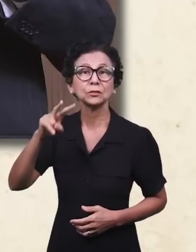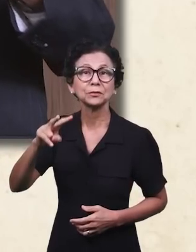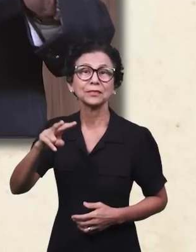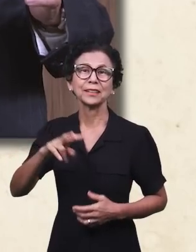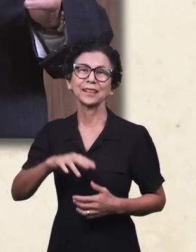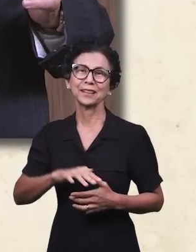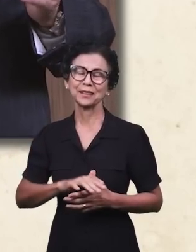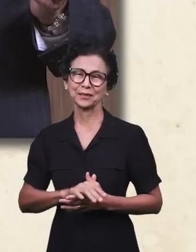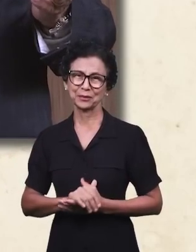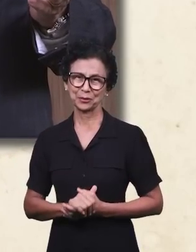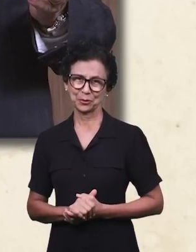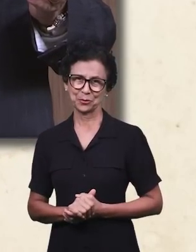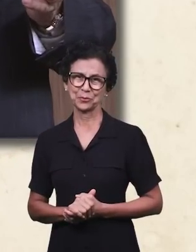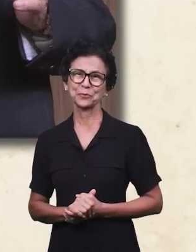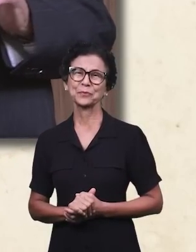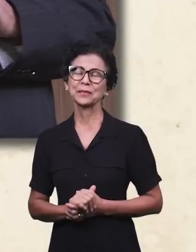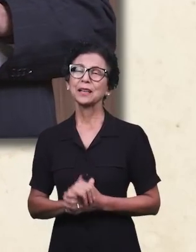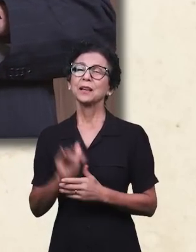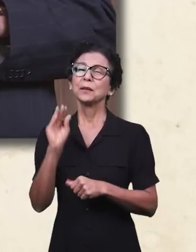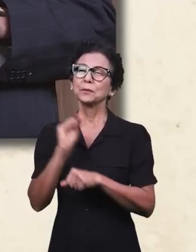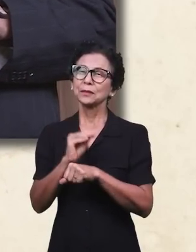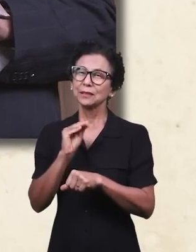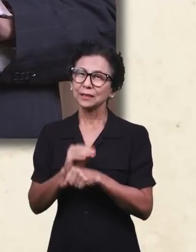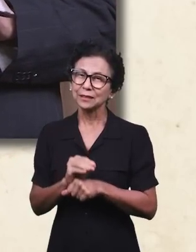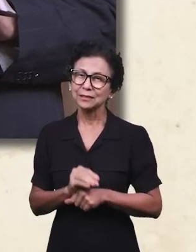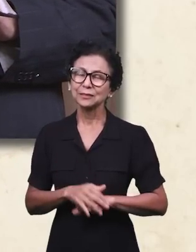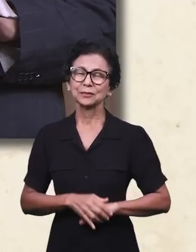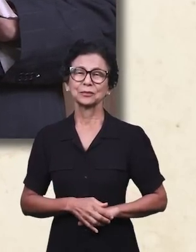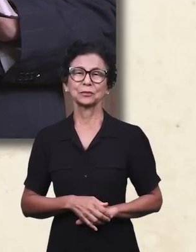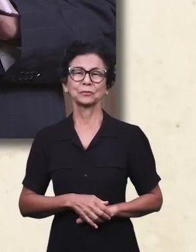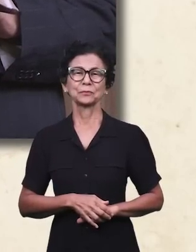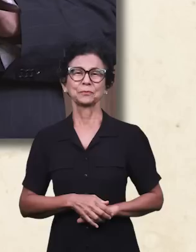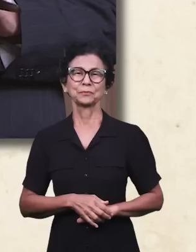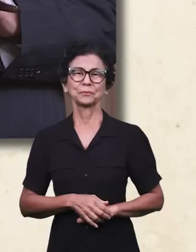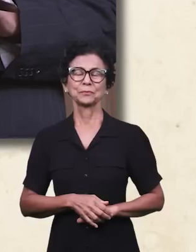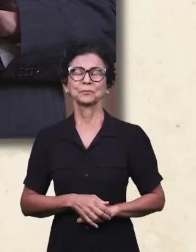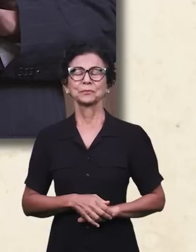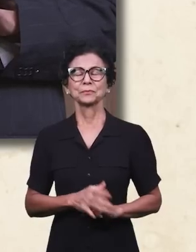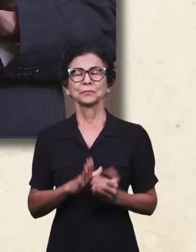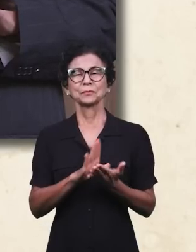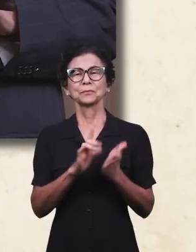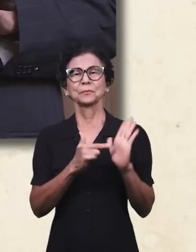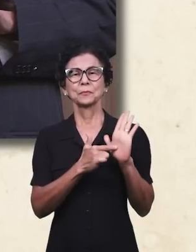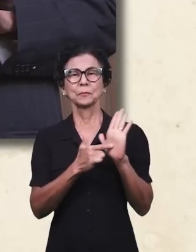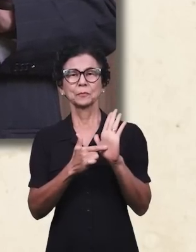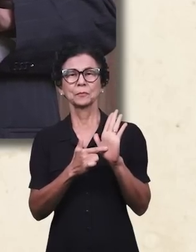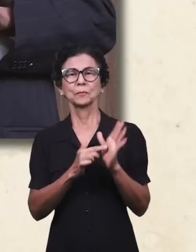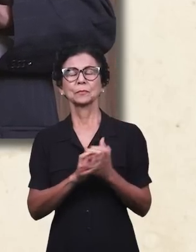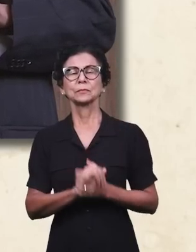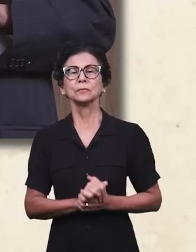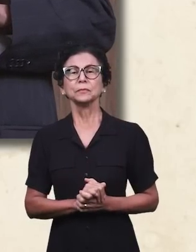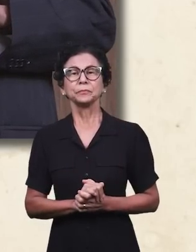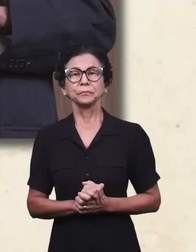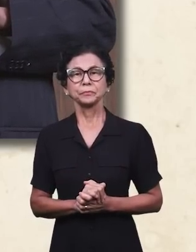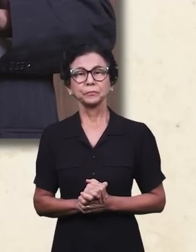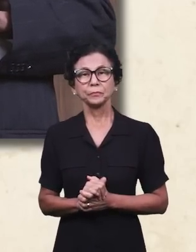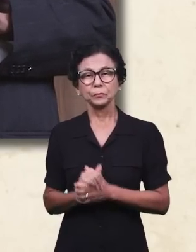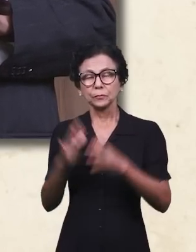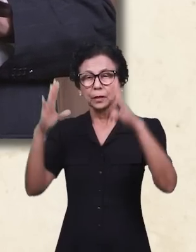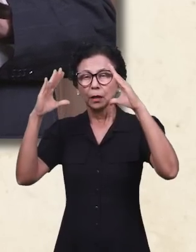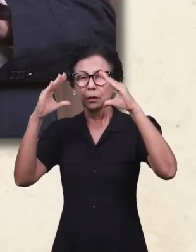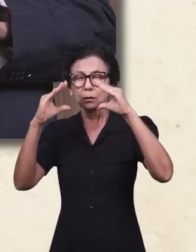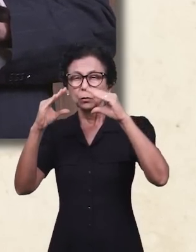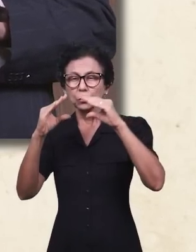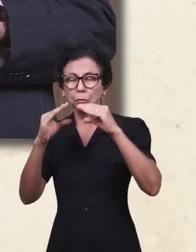não está longe do olhar dele e da misericórdia dele. E a palavra do Senhor diz assim, que à 4ª vigília da